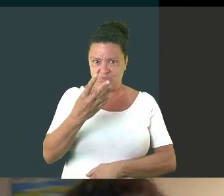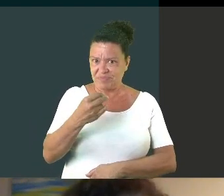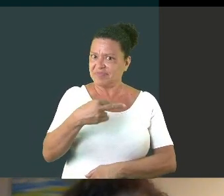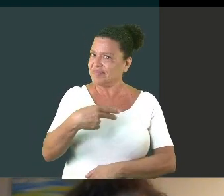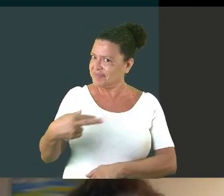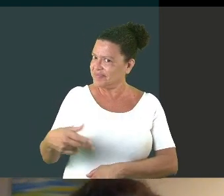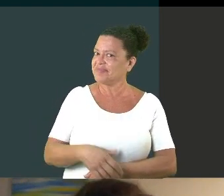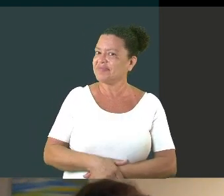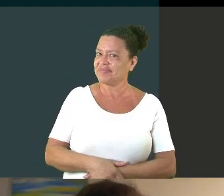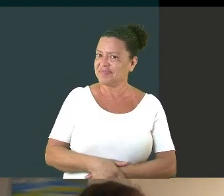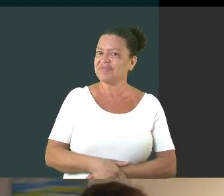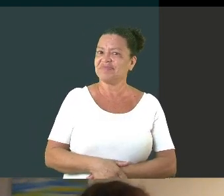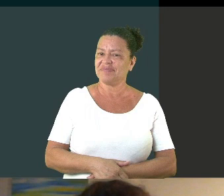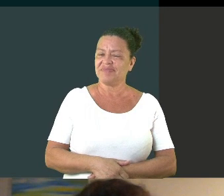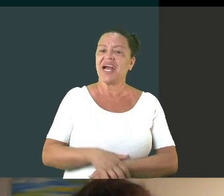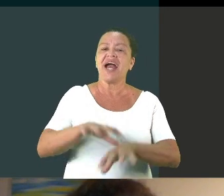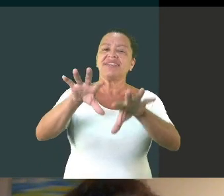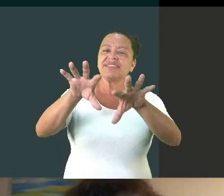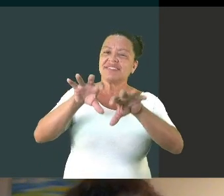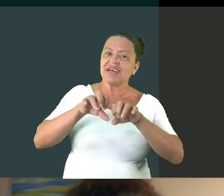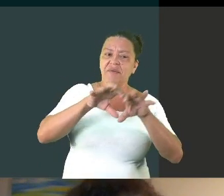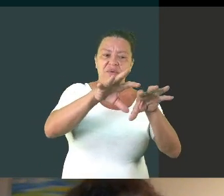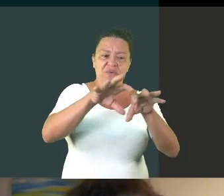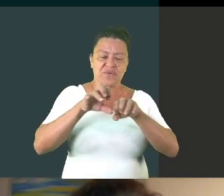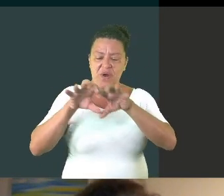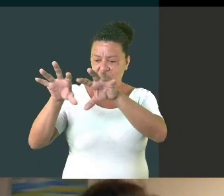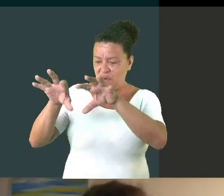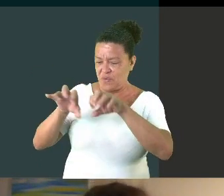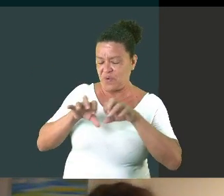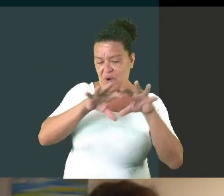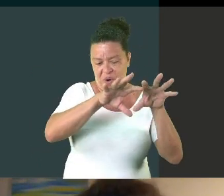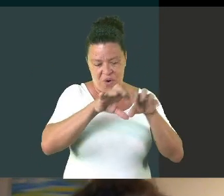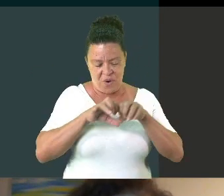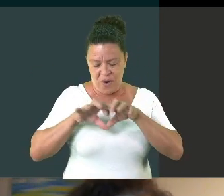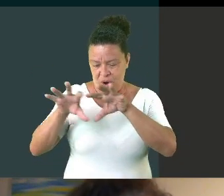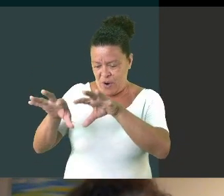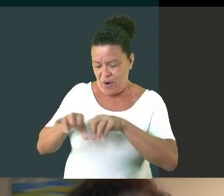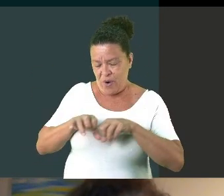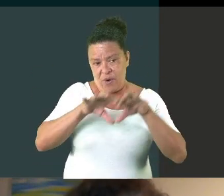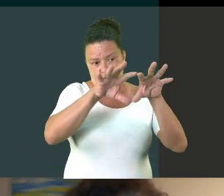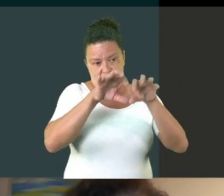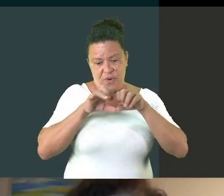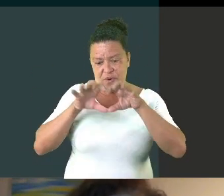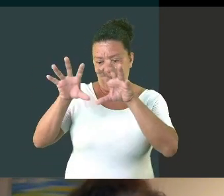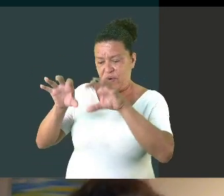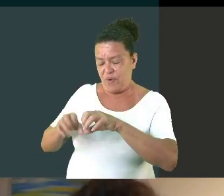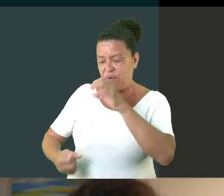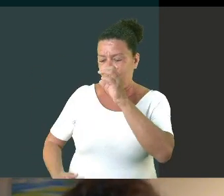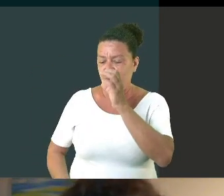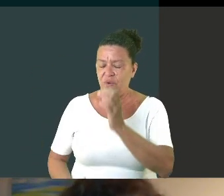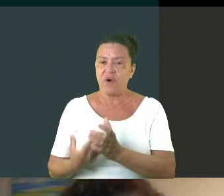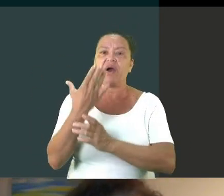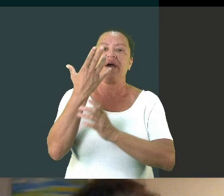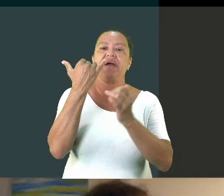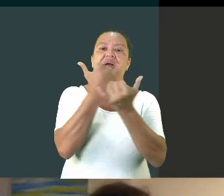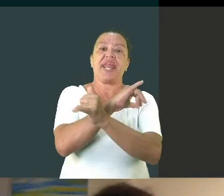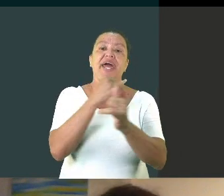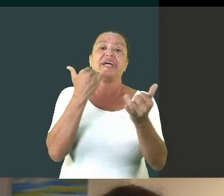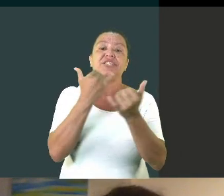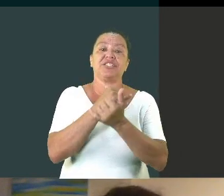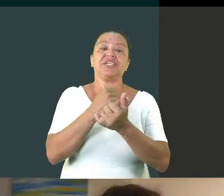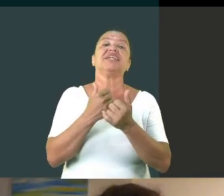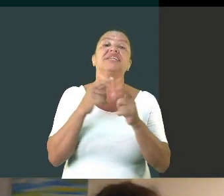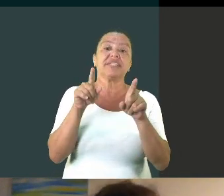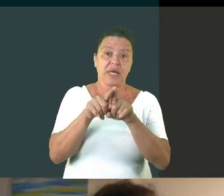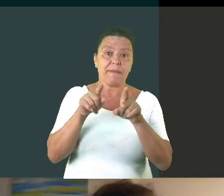uma vez também recebendo essa energia, ela também irá produzir energia,